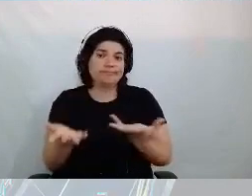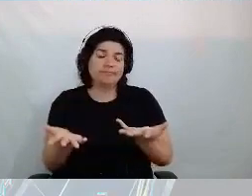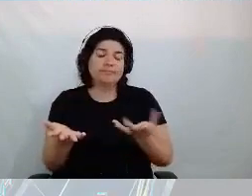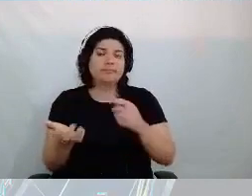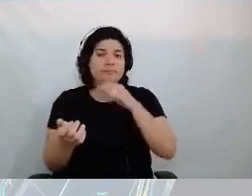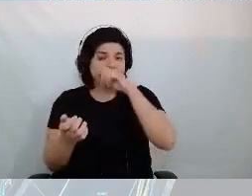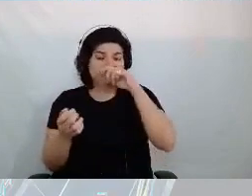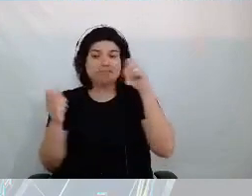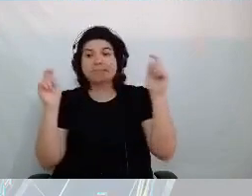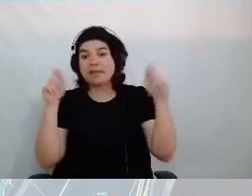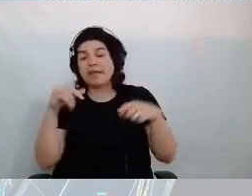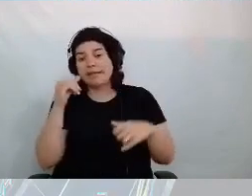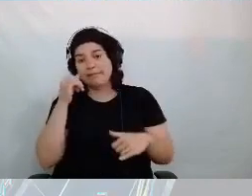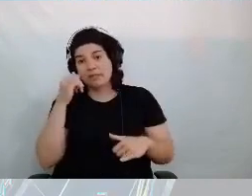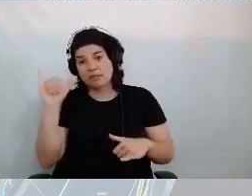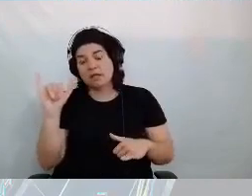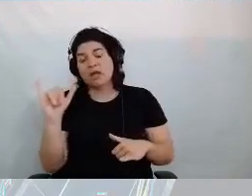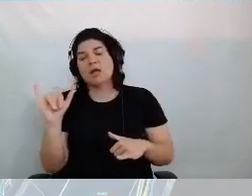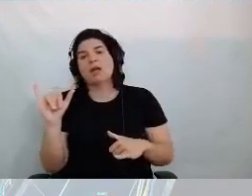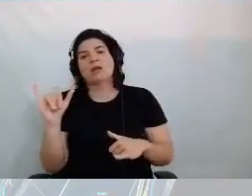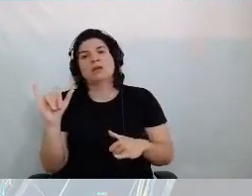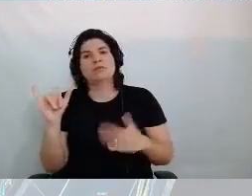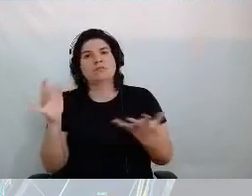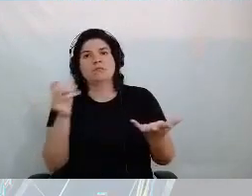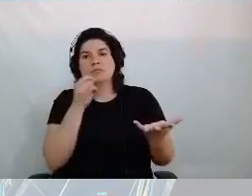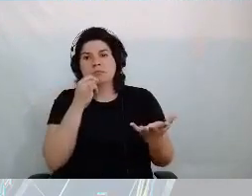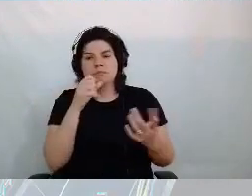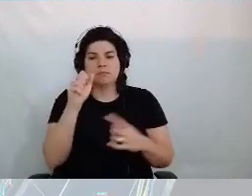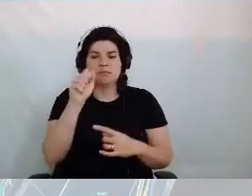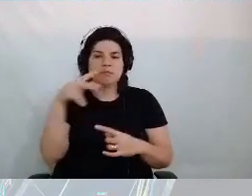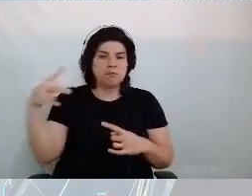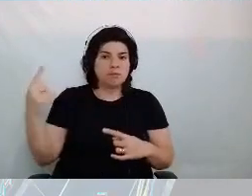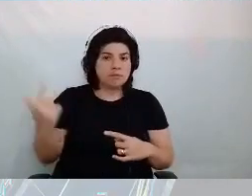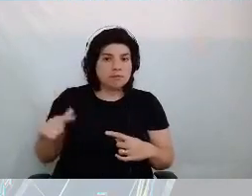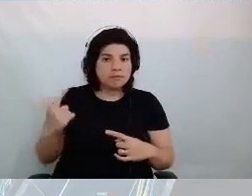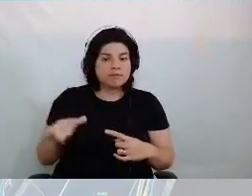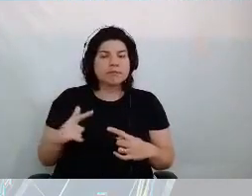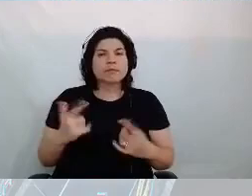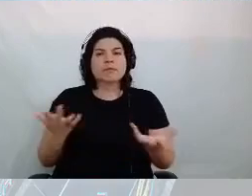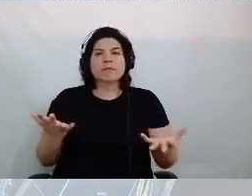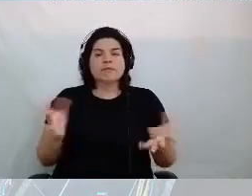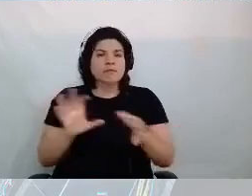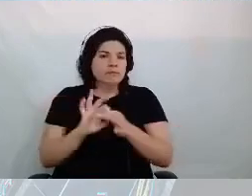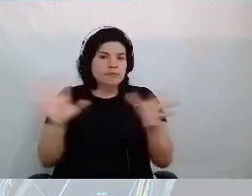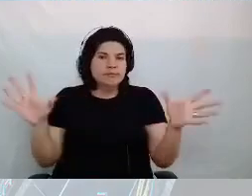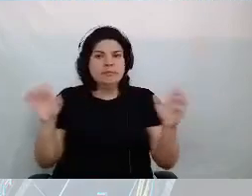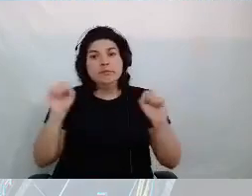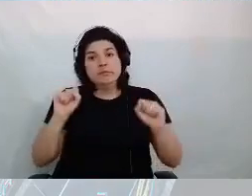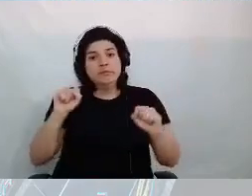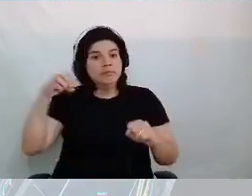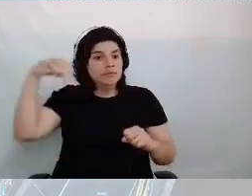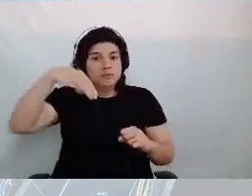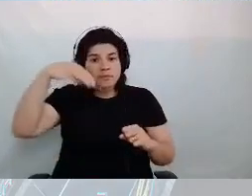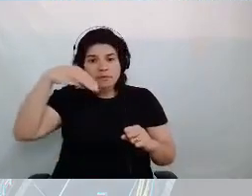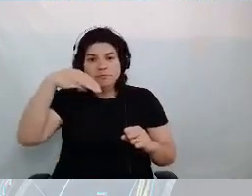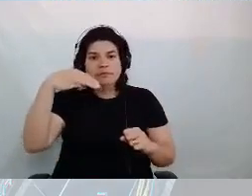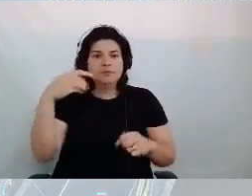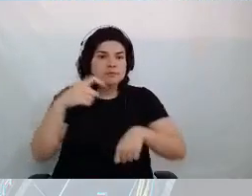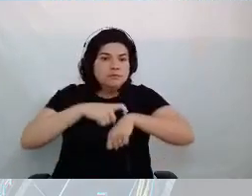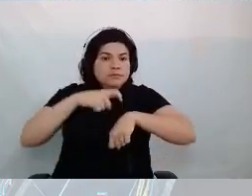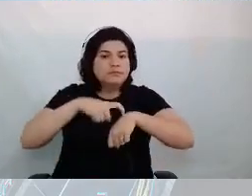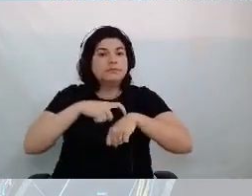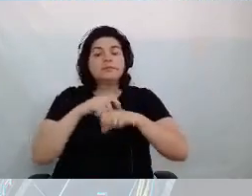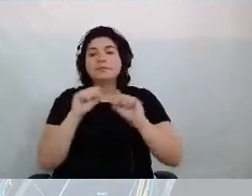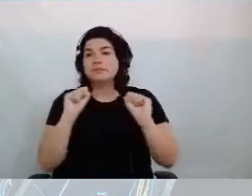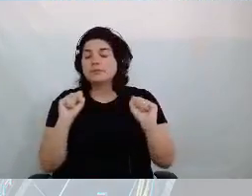evitar indisponibilidade da minha aplicação, pode ser ali que minutos indisponível esteja falando